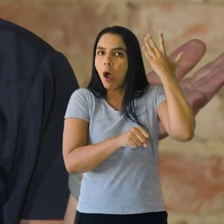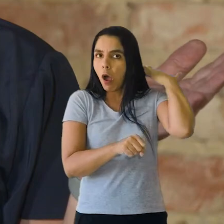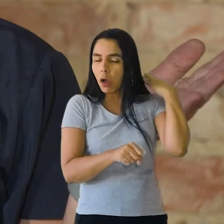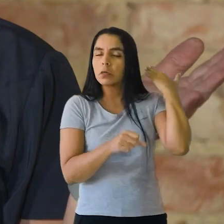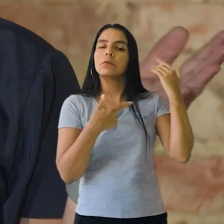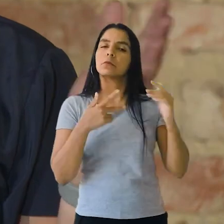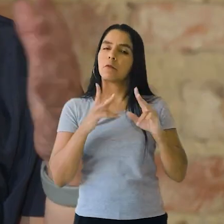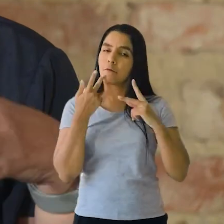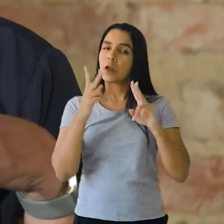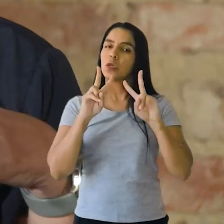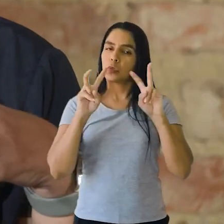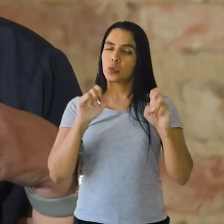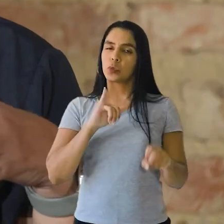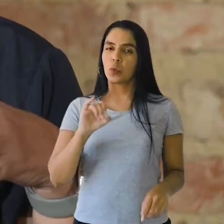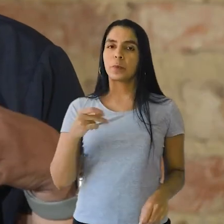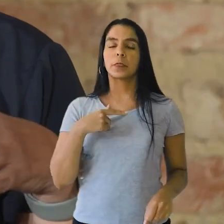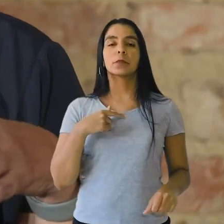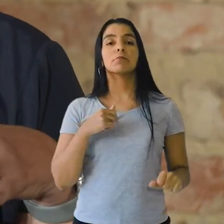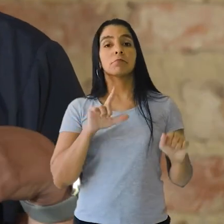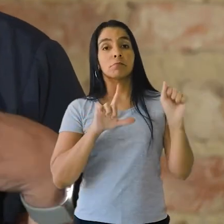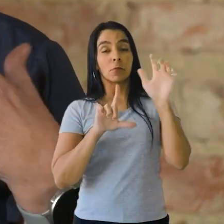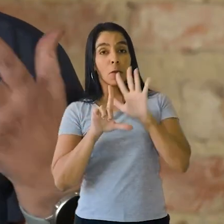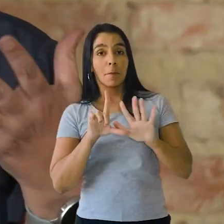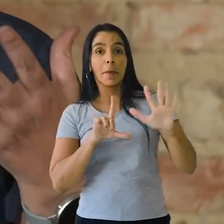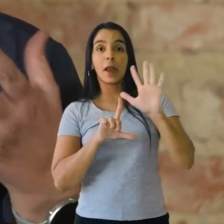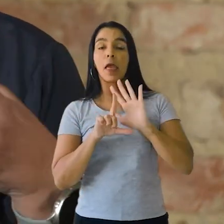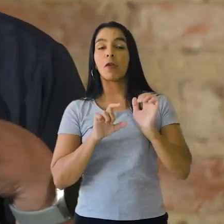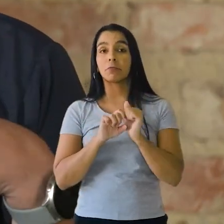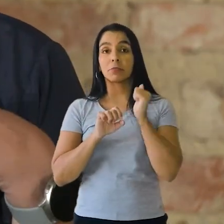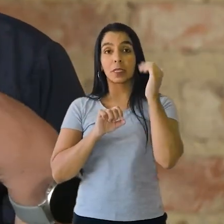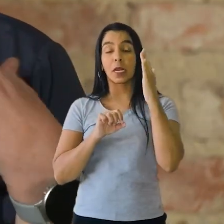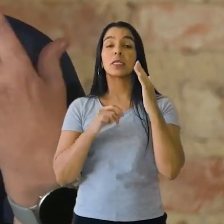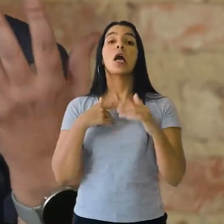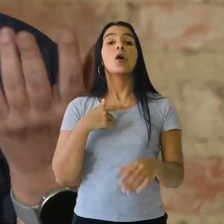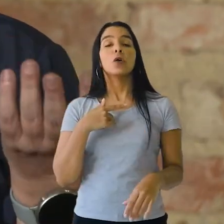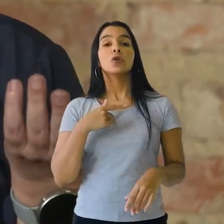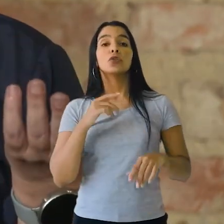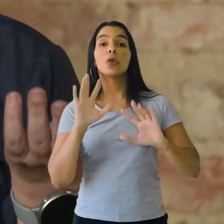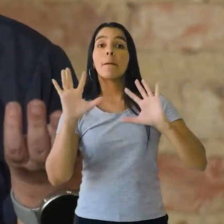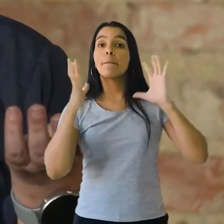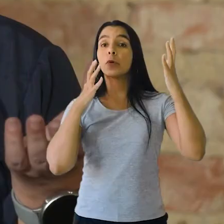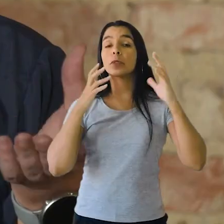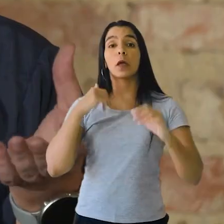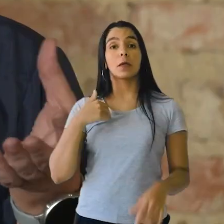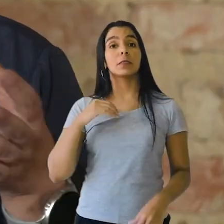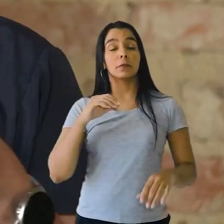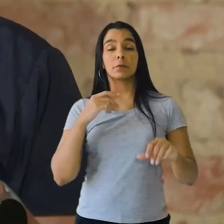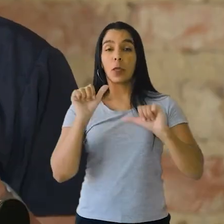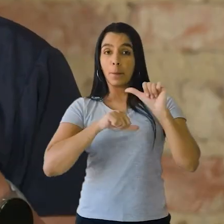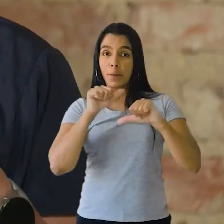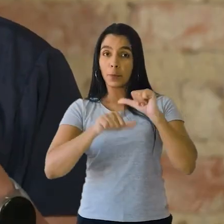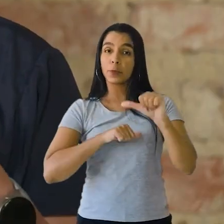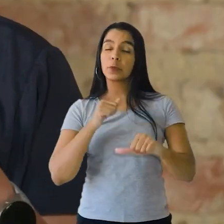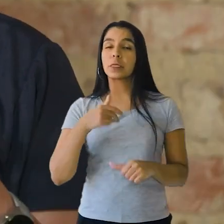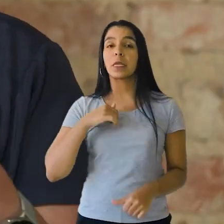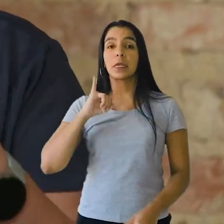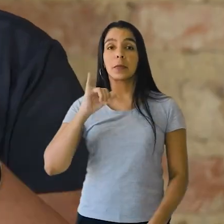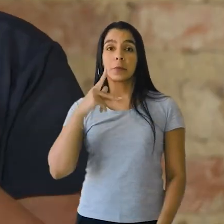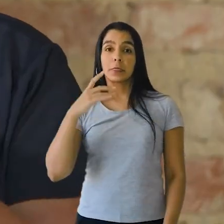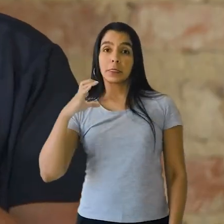escala temporal. Nesse sentido, inclusive o Painel Internacional de Mudanças Climáticas, o